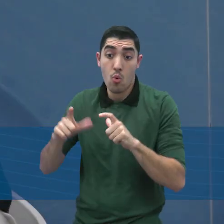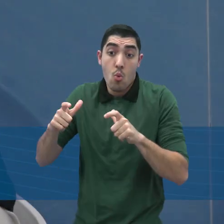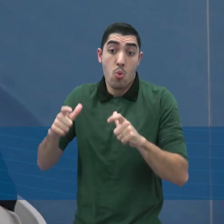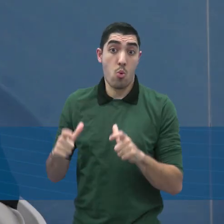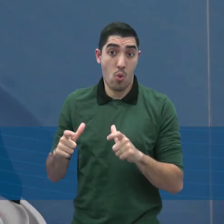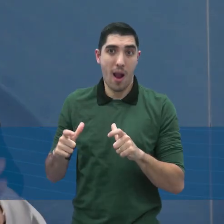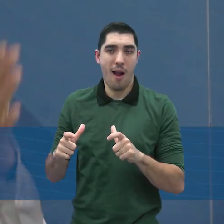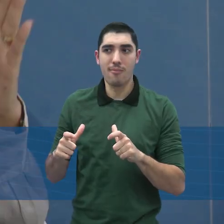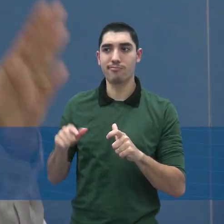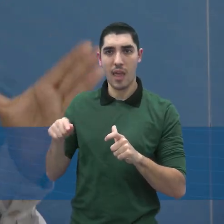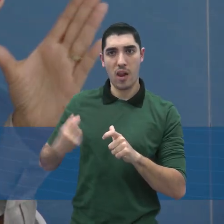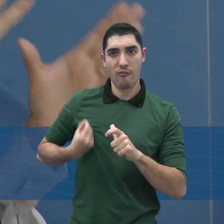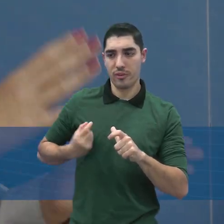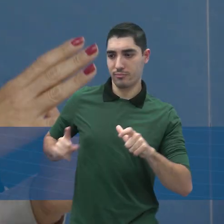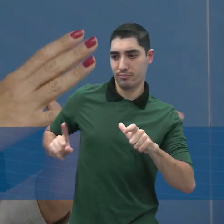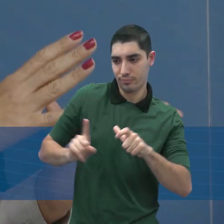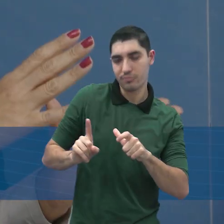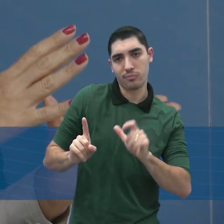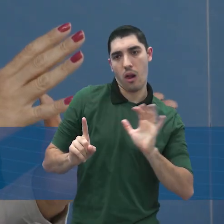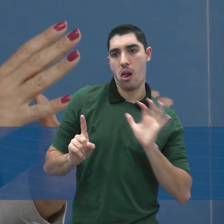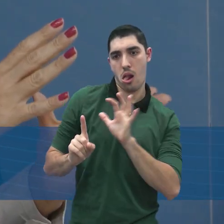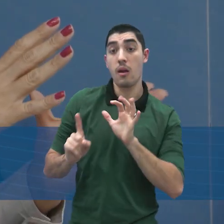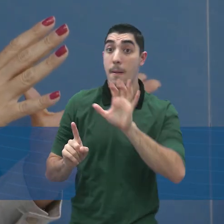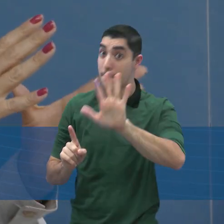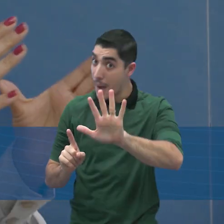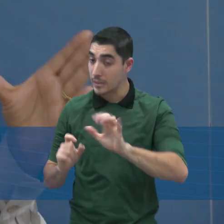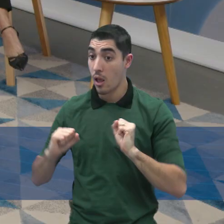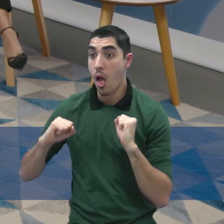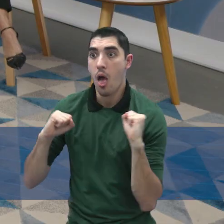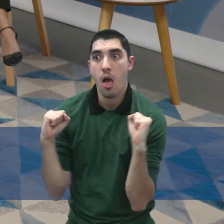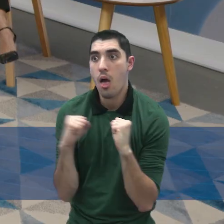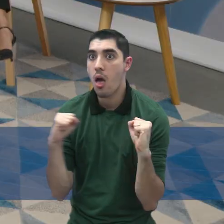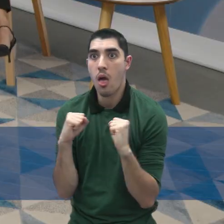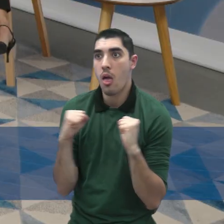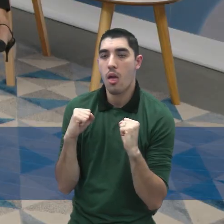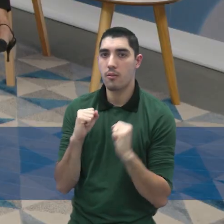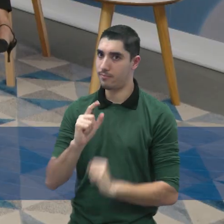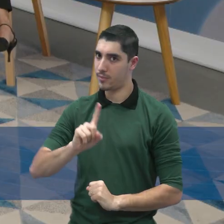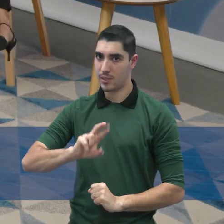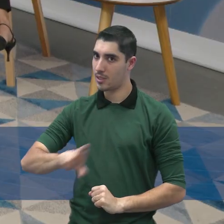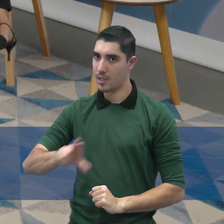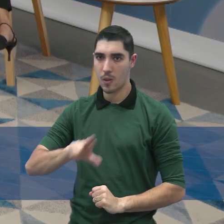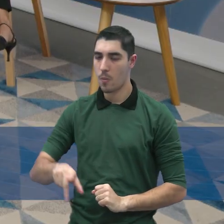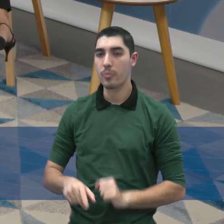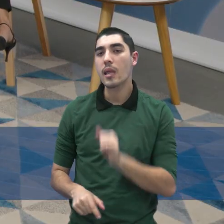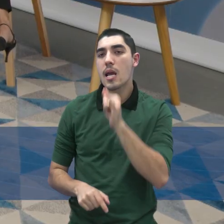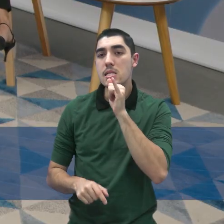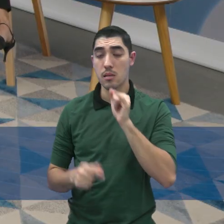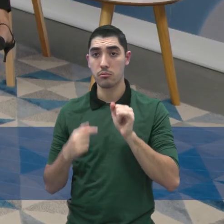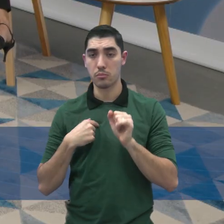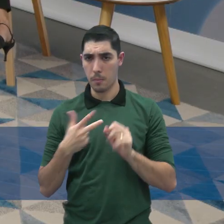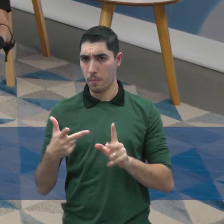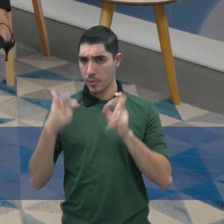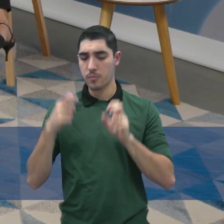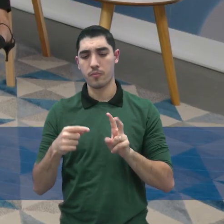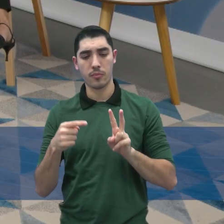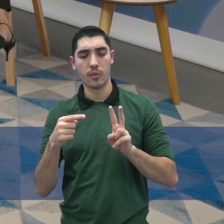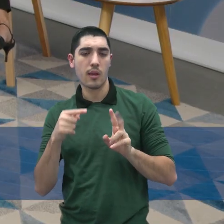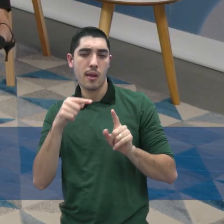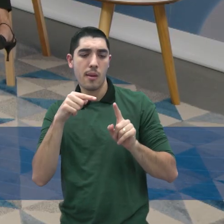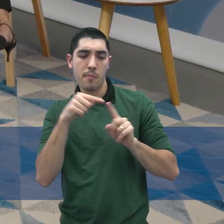é fanática. Os pais não são fanáticos. Então, assim, a diferença entre paixão